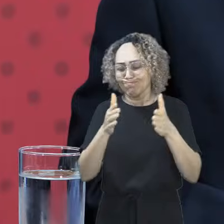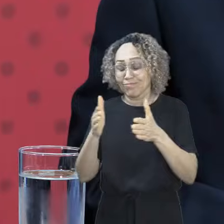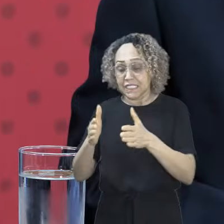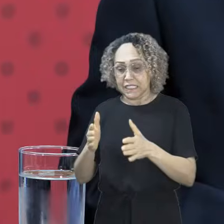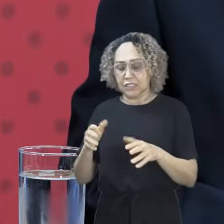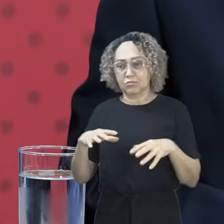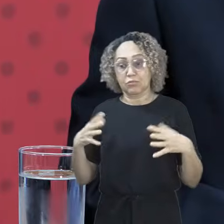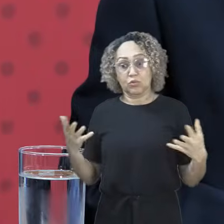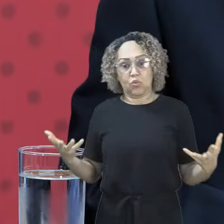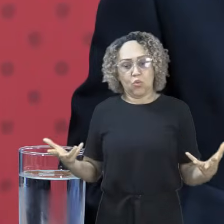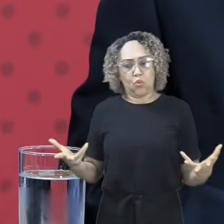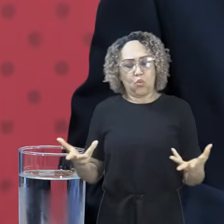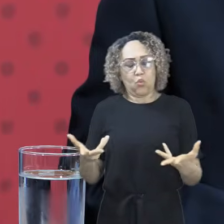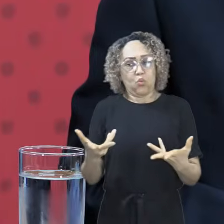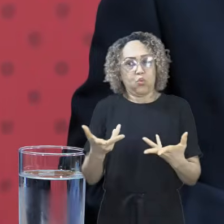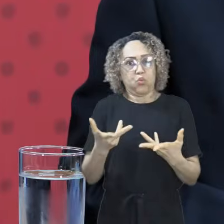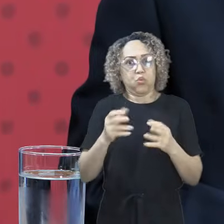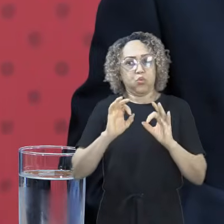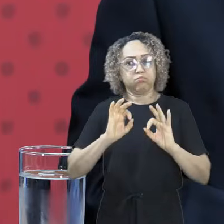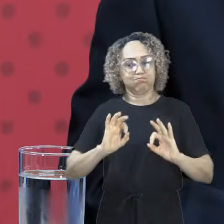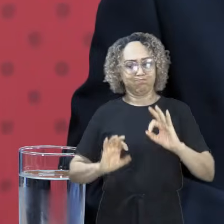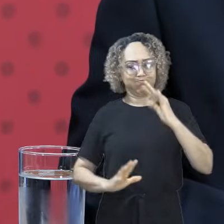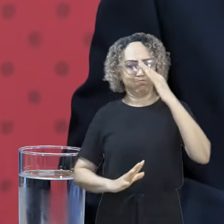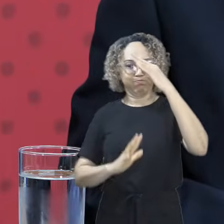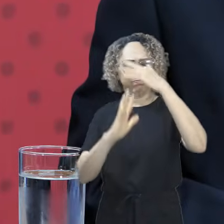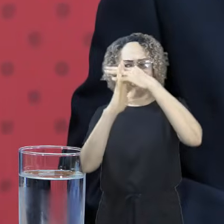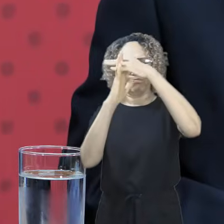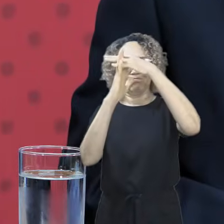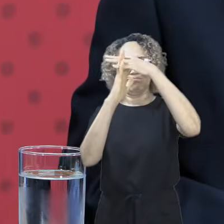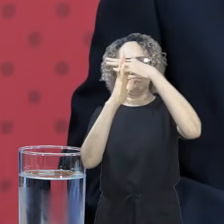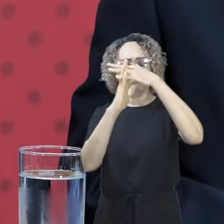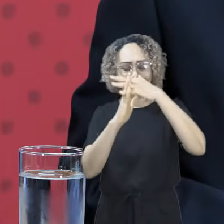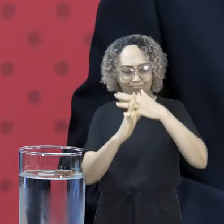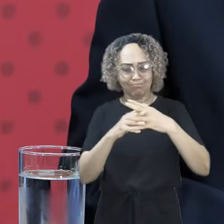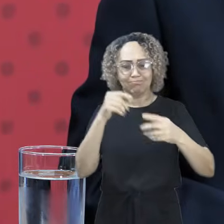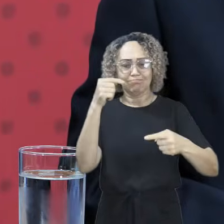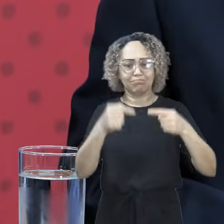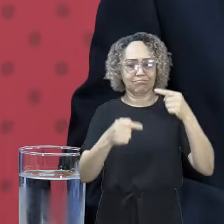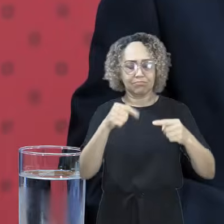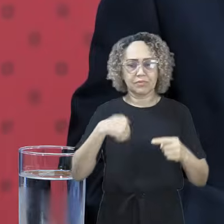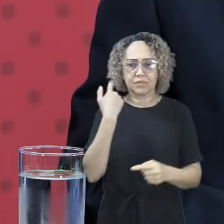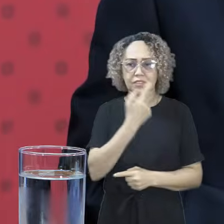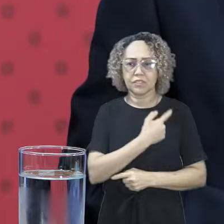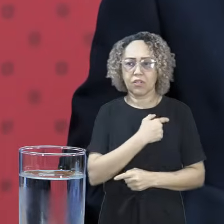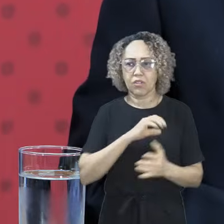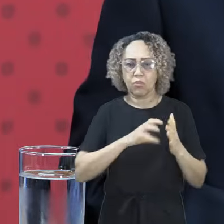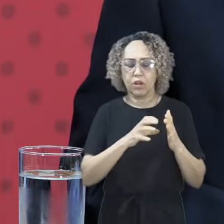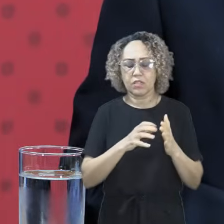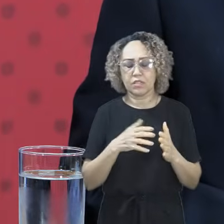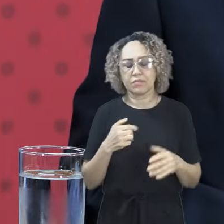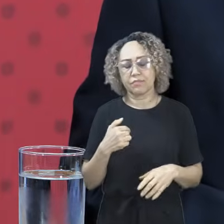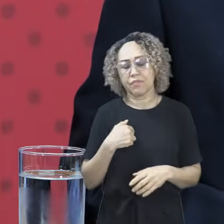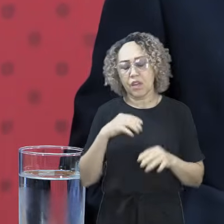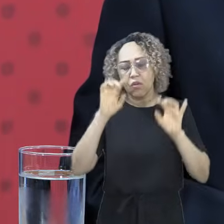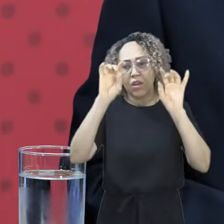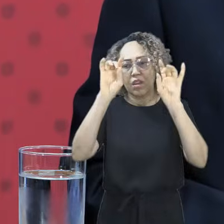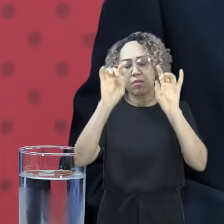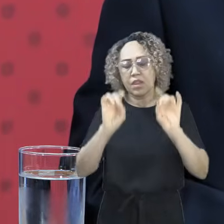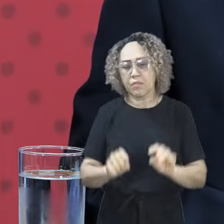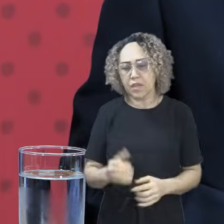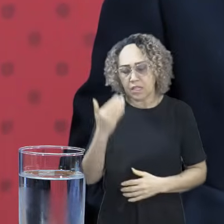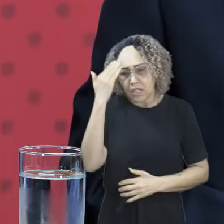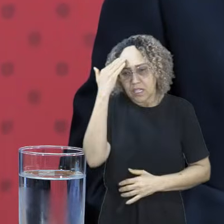debate interno do nosso partido. Eu especialmente agradeço muito aos